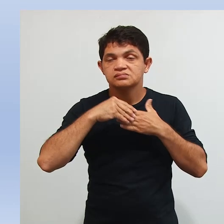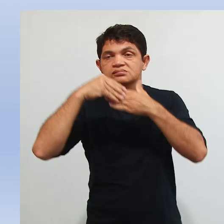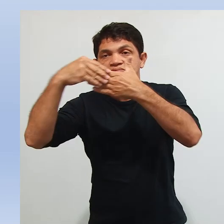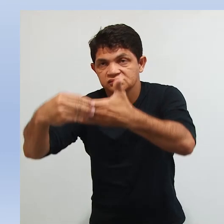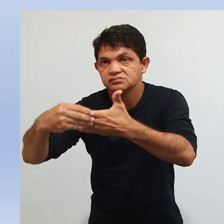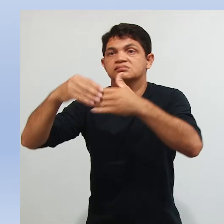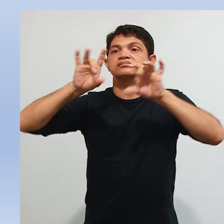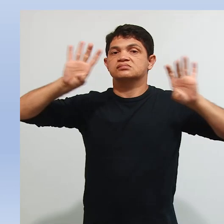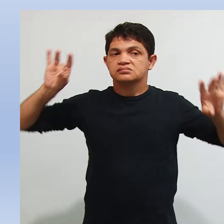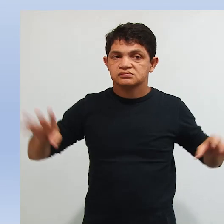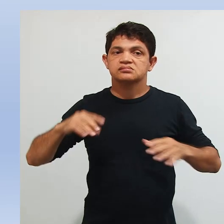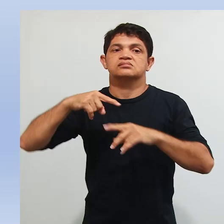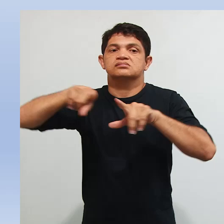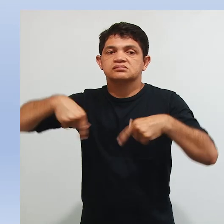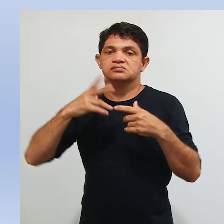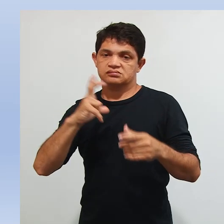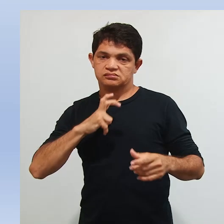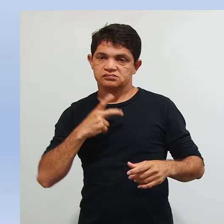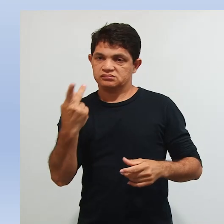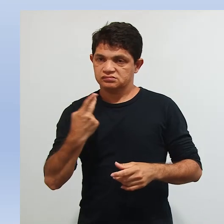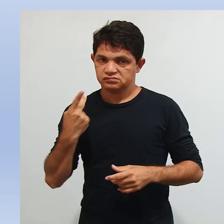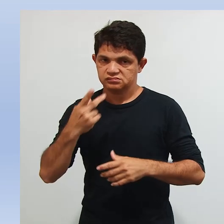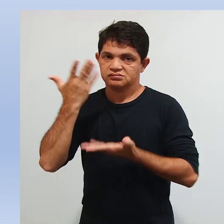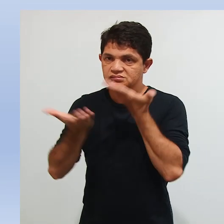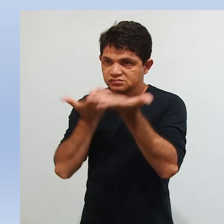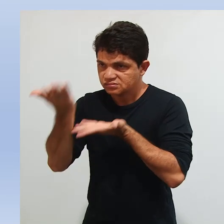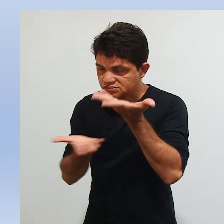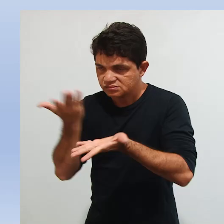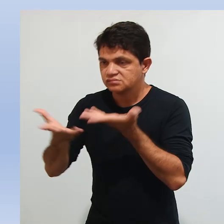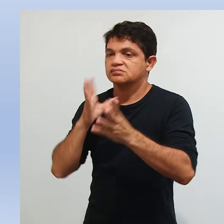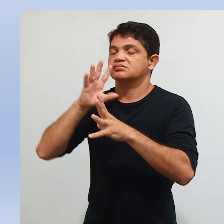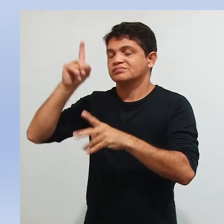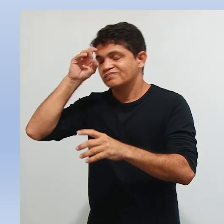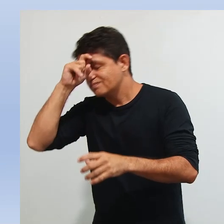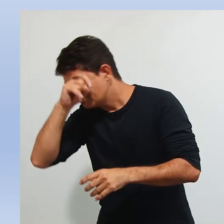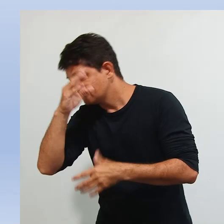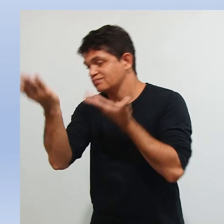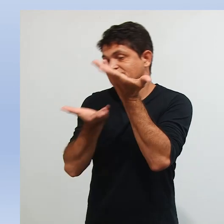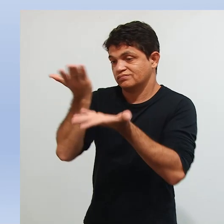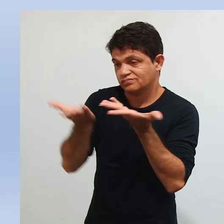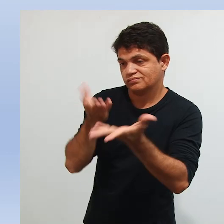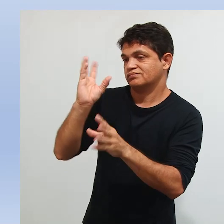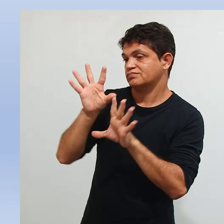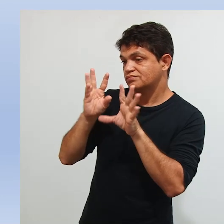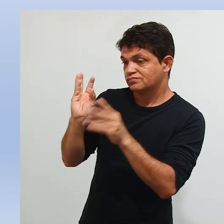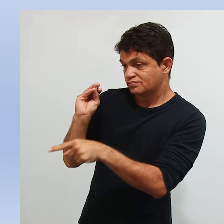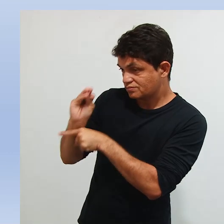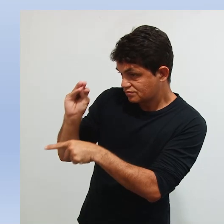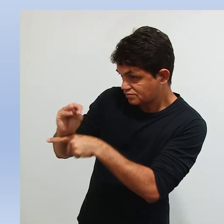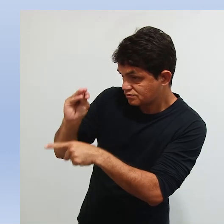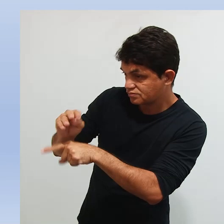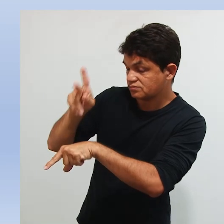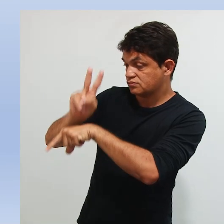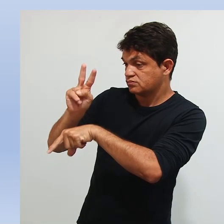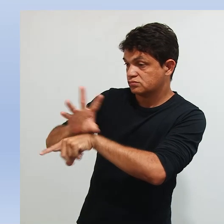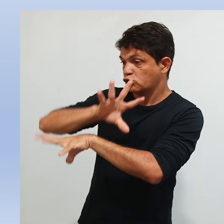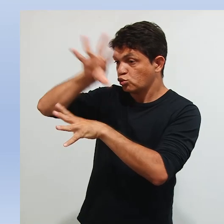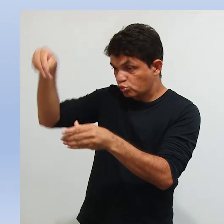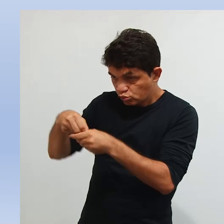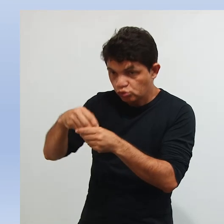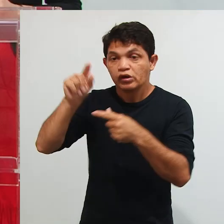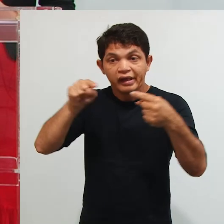necessário, encaminhá-lo para salas específicas, de modo que receba um tratamento adequado da dificuldade